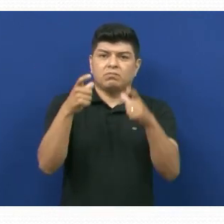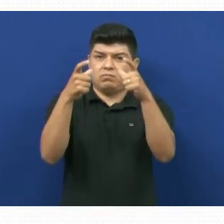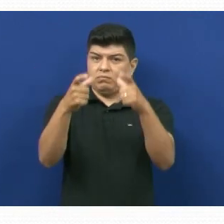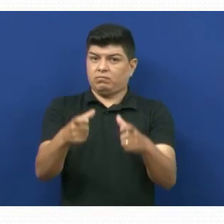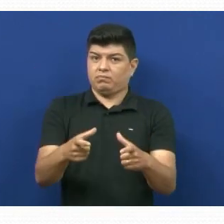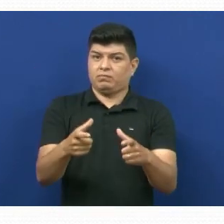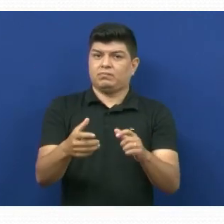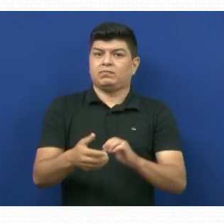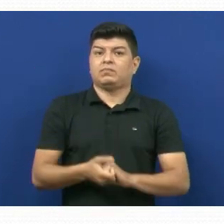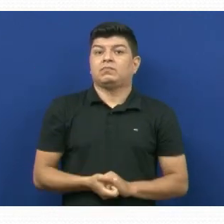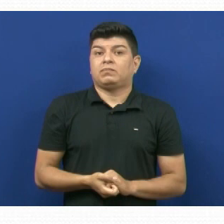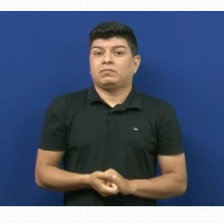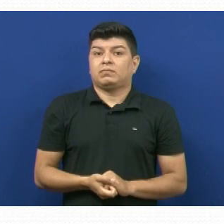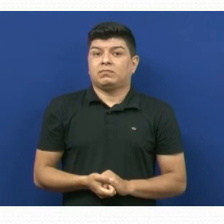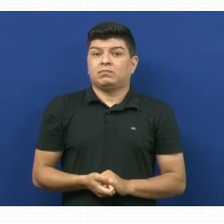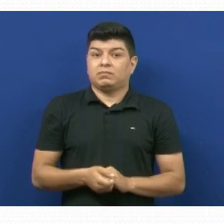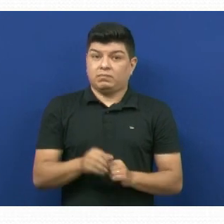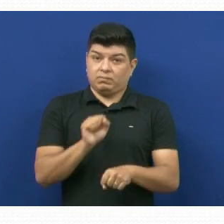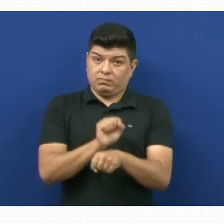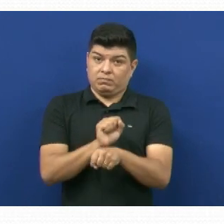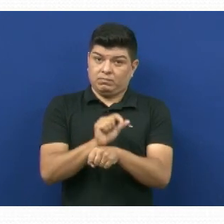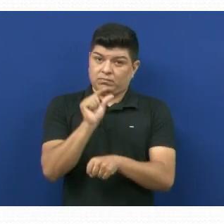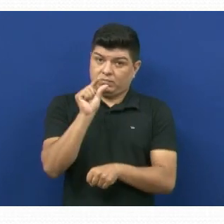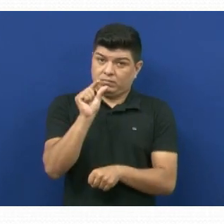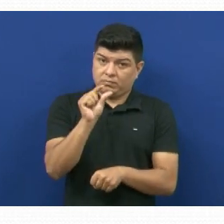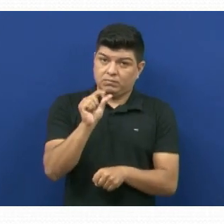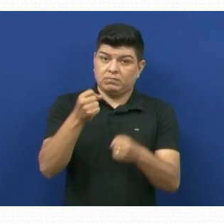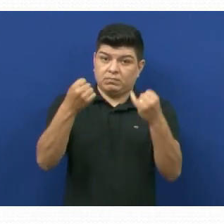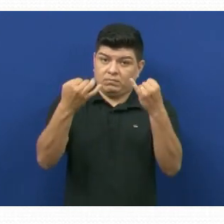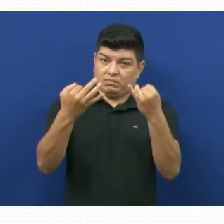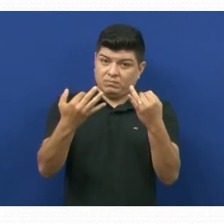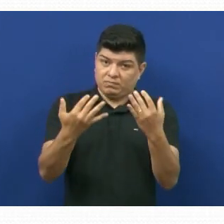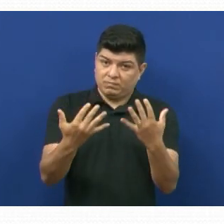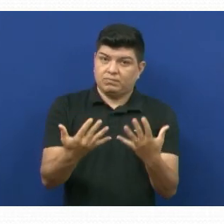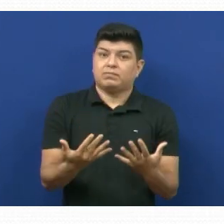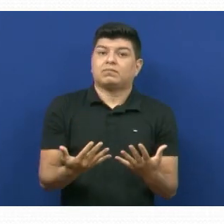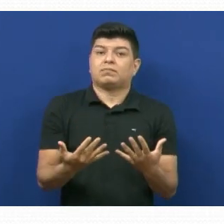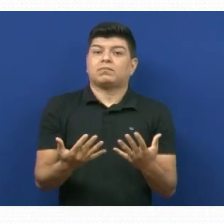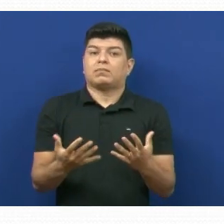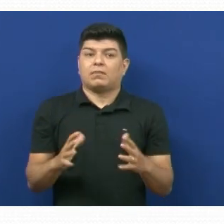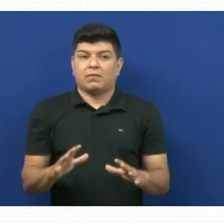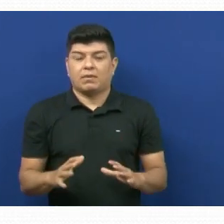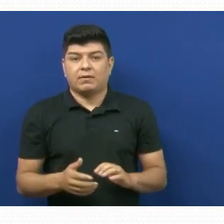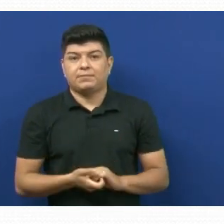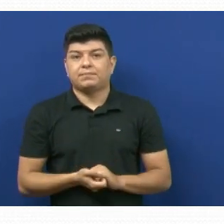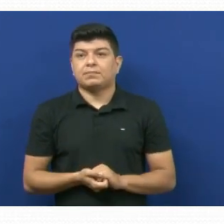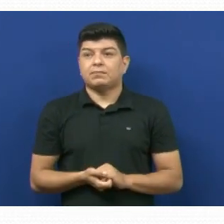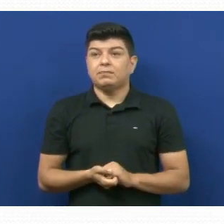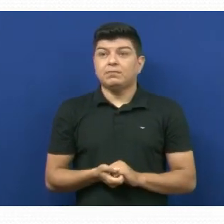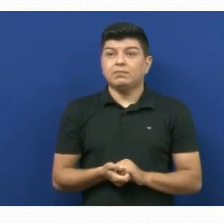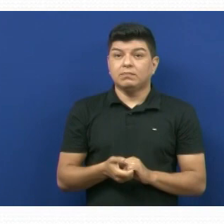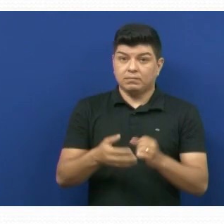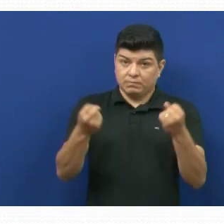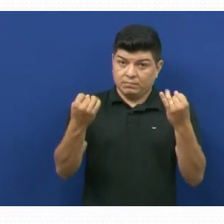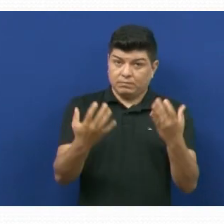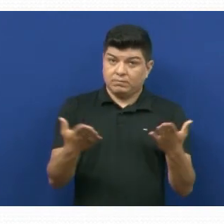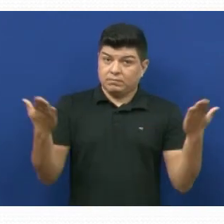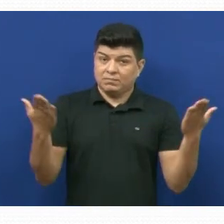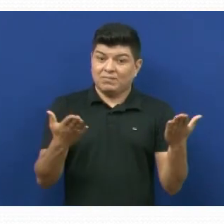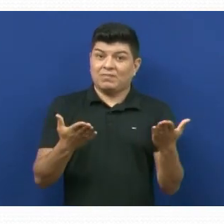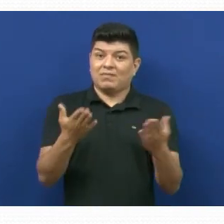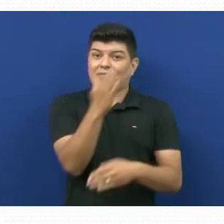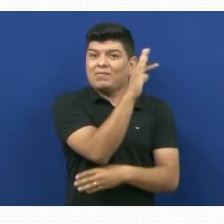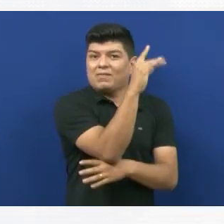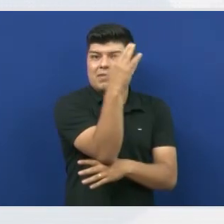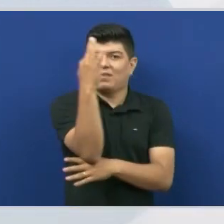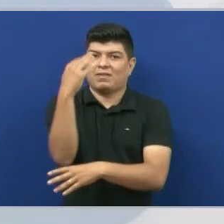determinado local. Vou dar um minutinho para vocês e vou explicando, tá? Bom, a gente acabou de falar que as paisagens mudam